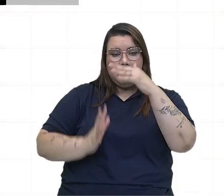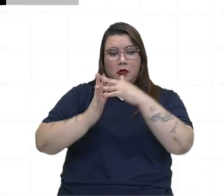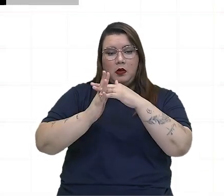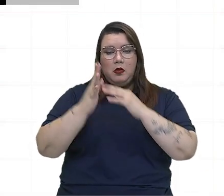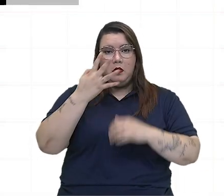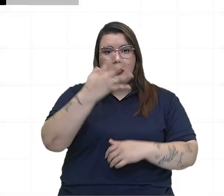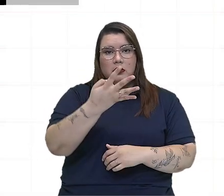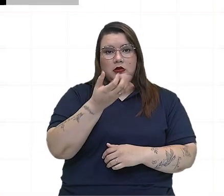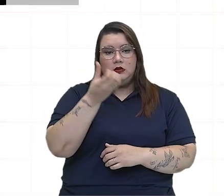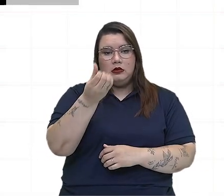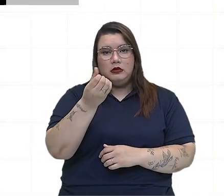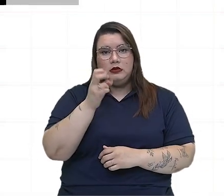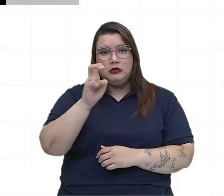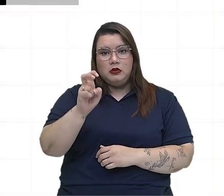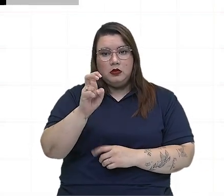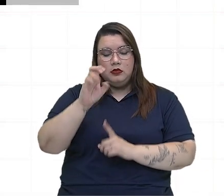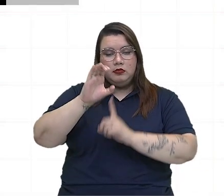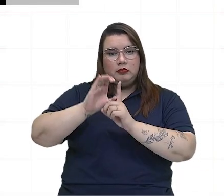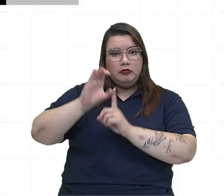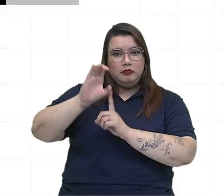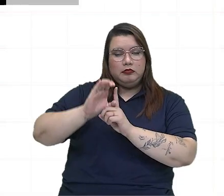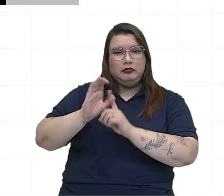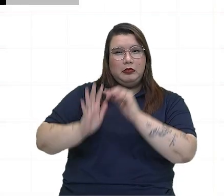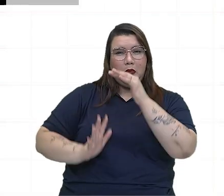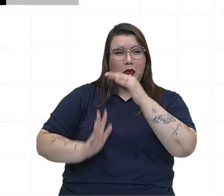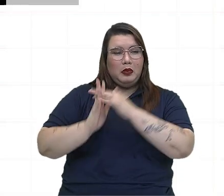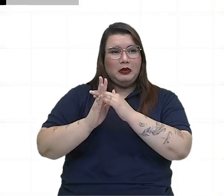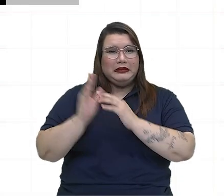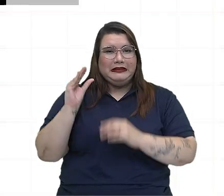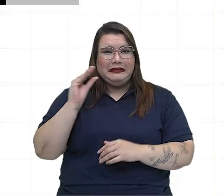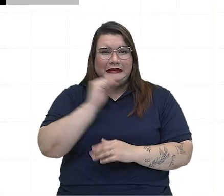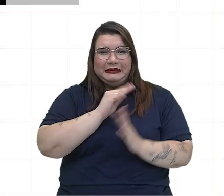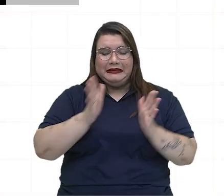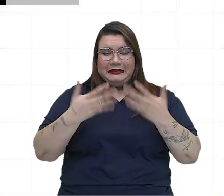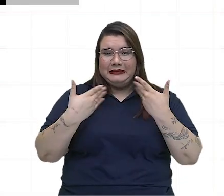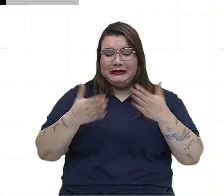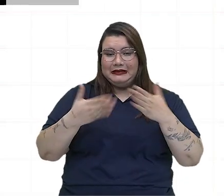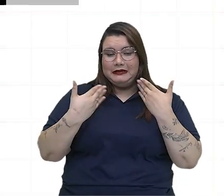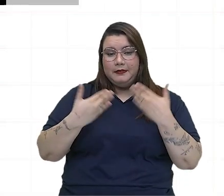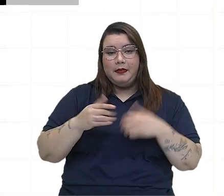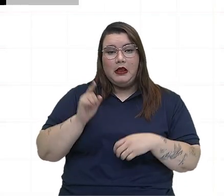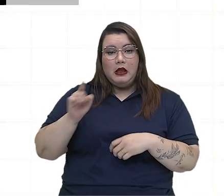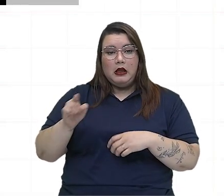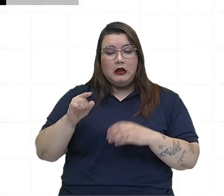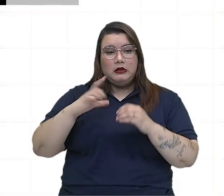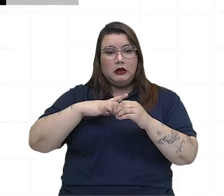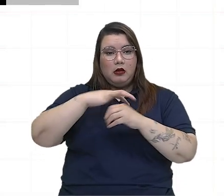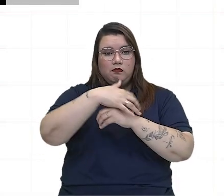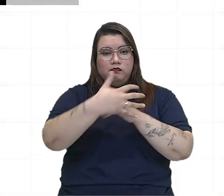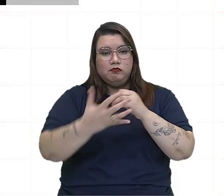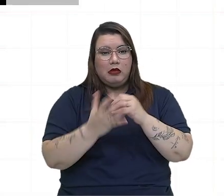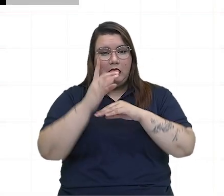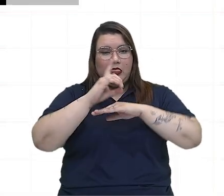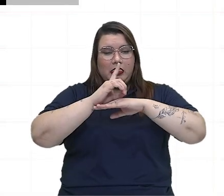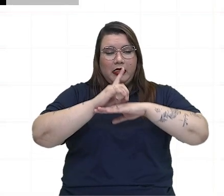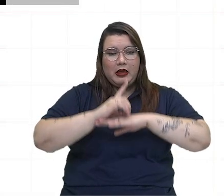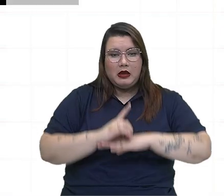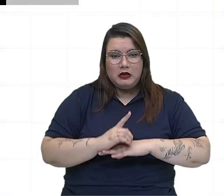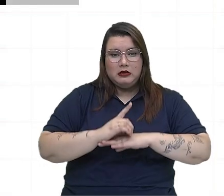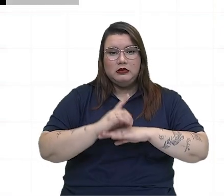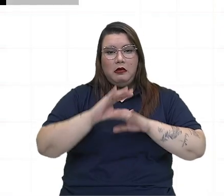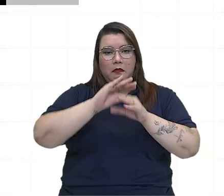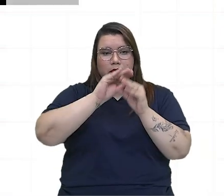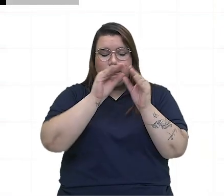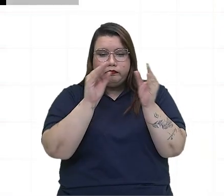que ele pode atingir, 465 graus Celsius. É o planeta que possui uma atmosfera densa